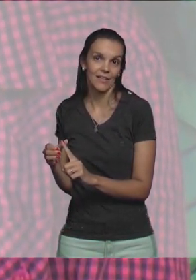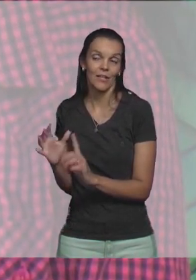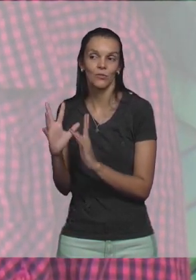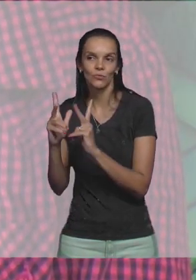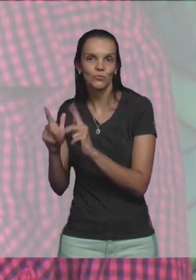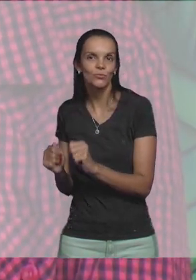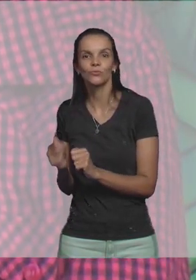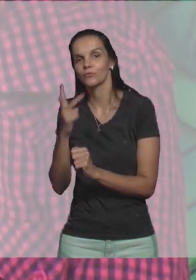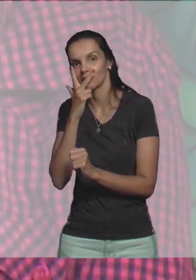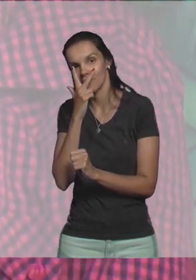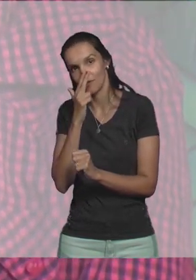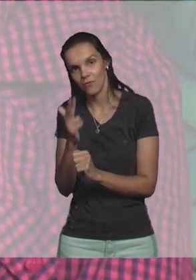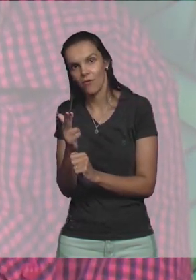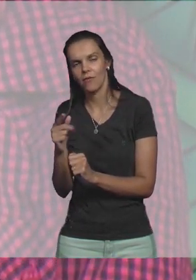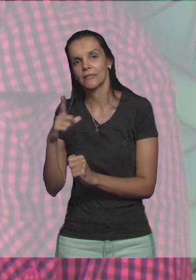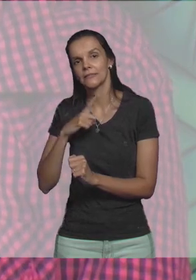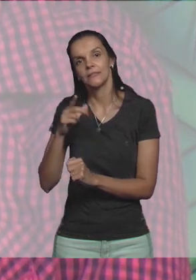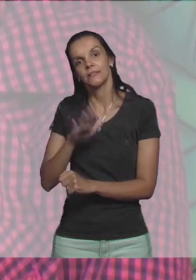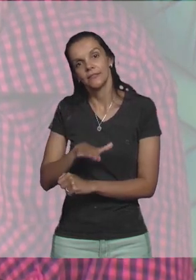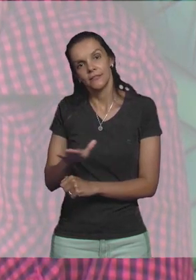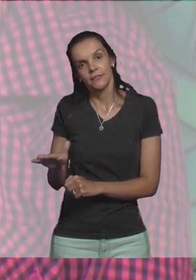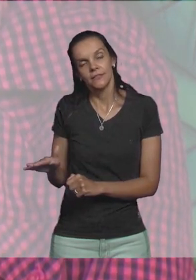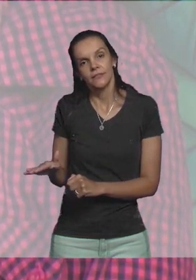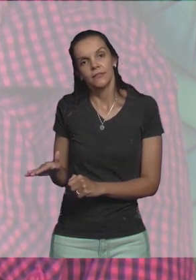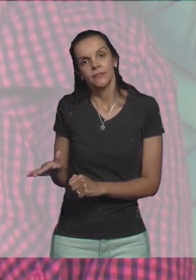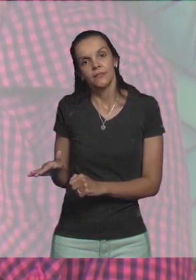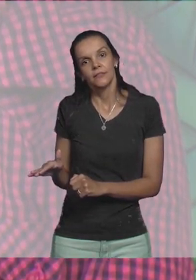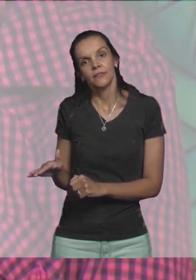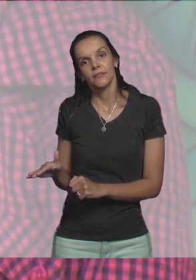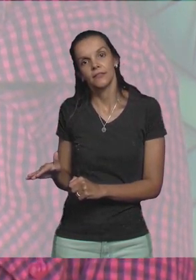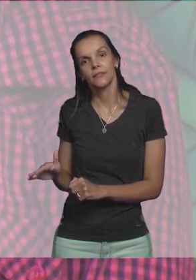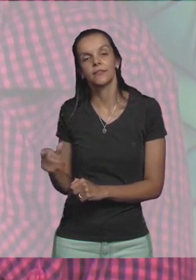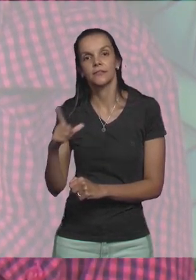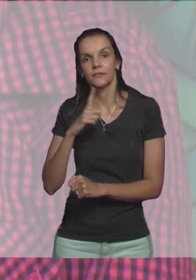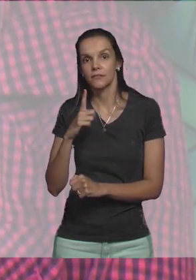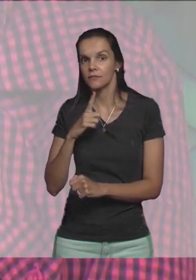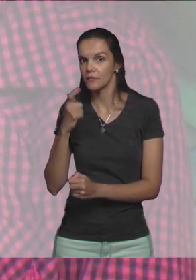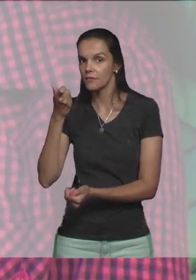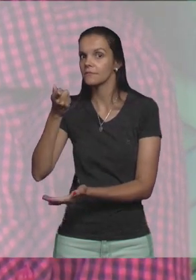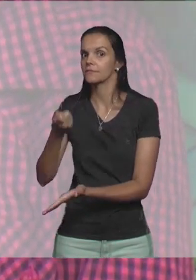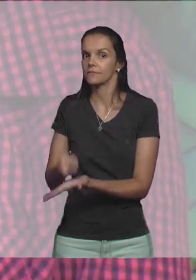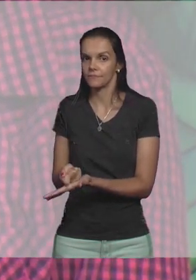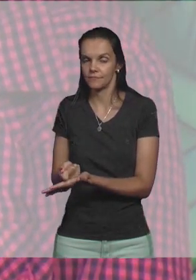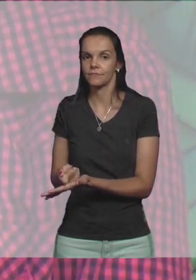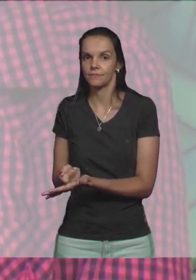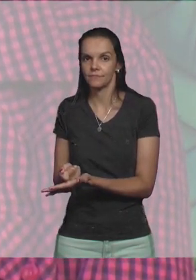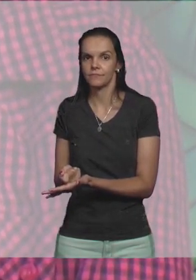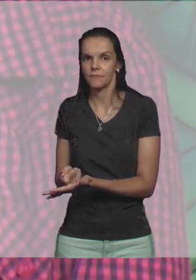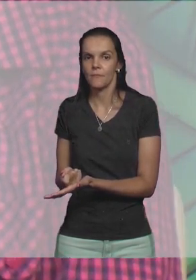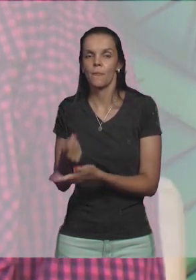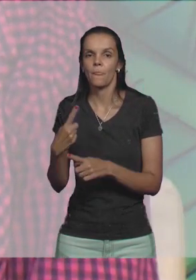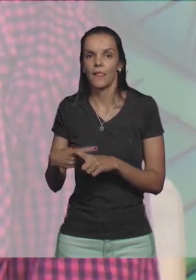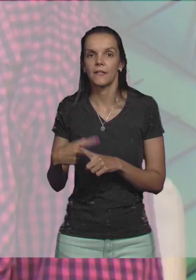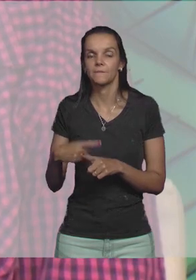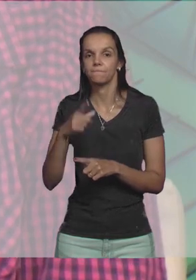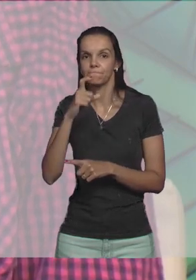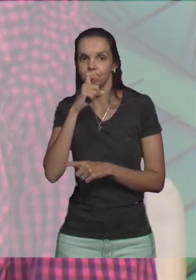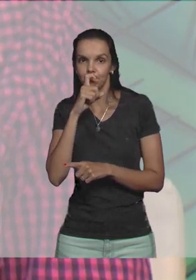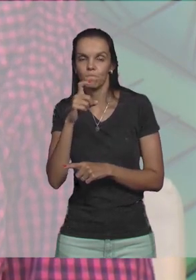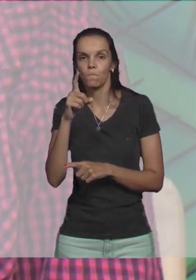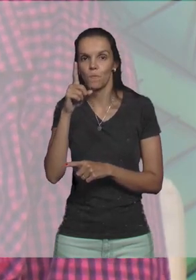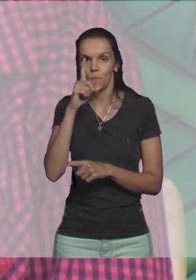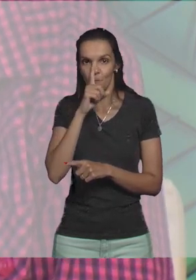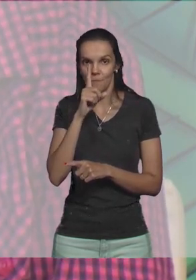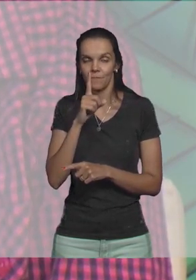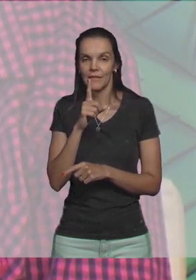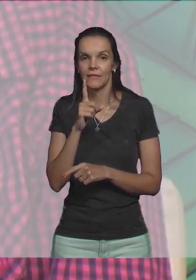lógicas daquilo ali. E a gente tem crianças hoje em dia que tem uma autoafirmação muito forte, porque os pais já têm isso.